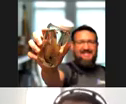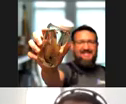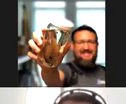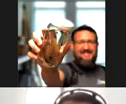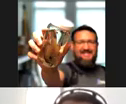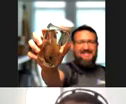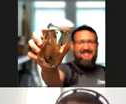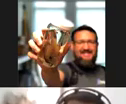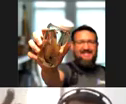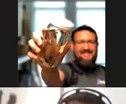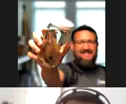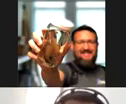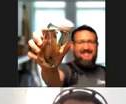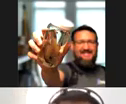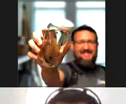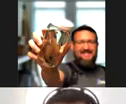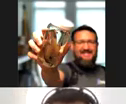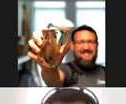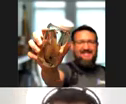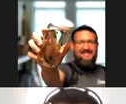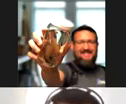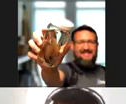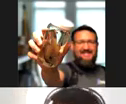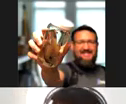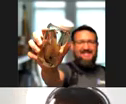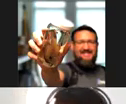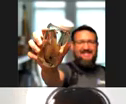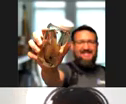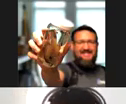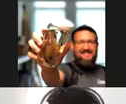bem esse modelo ajustado nos dados vai conseguir predizer um outro conjunto de dados.